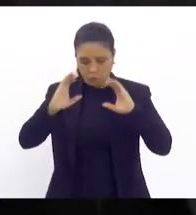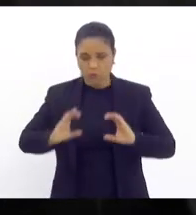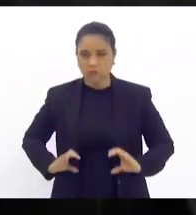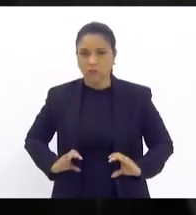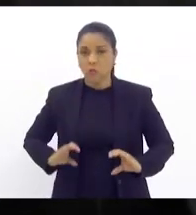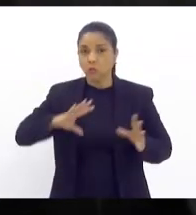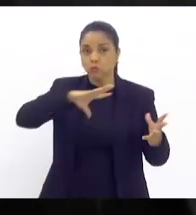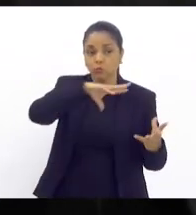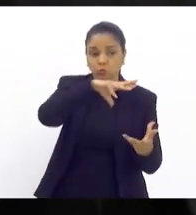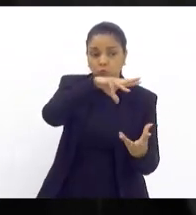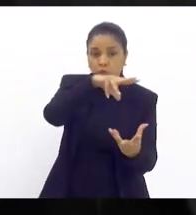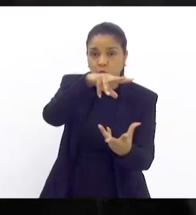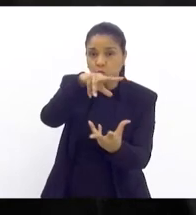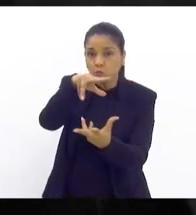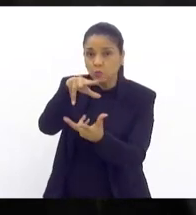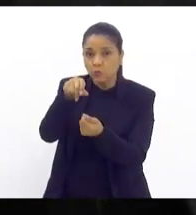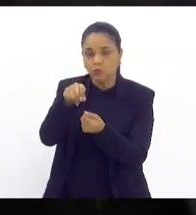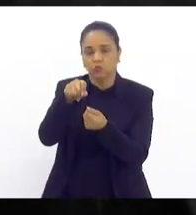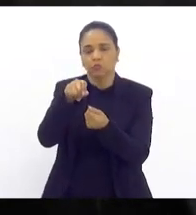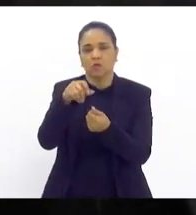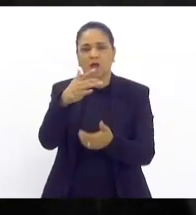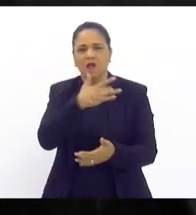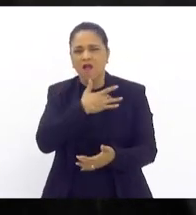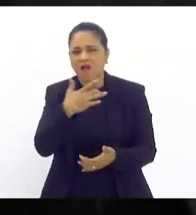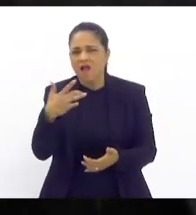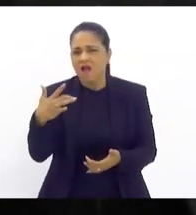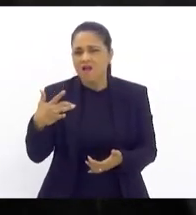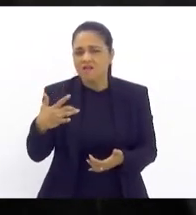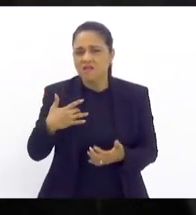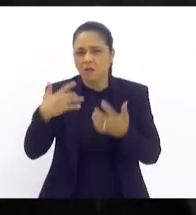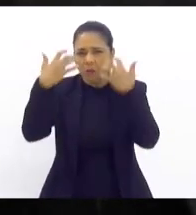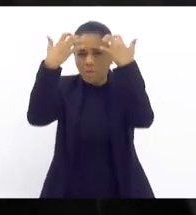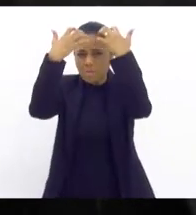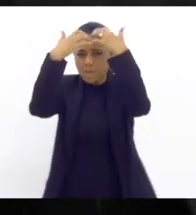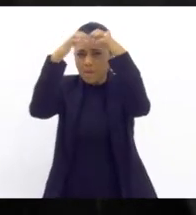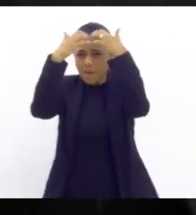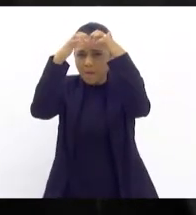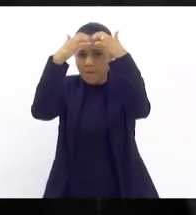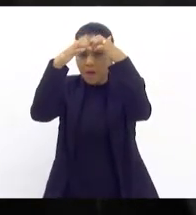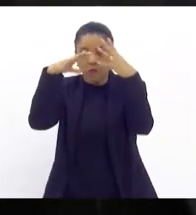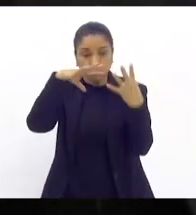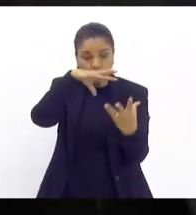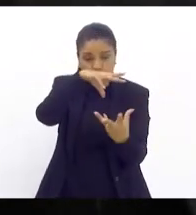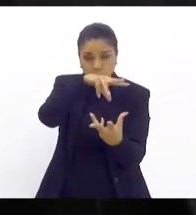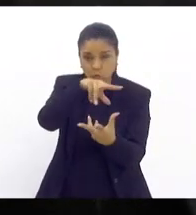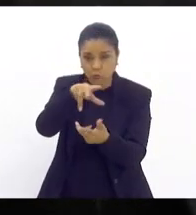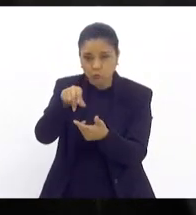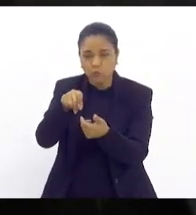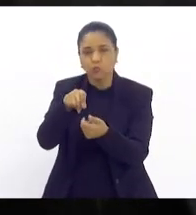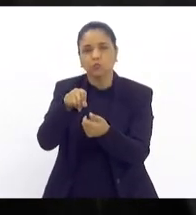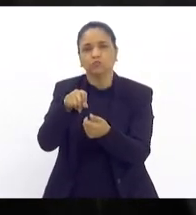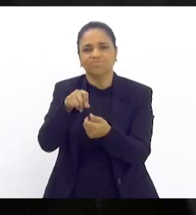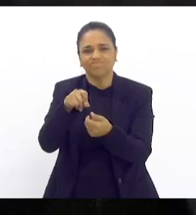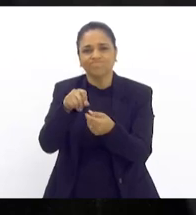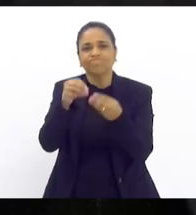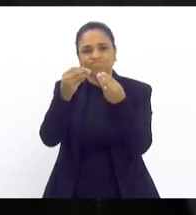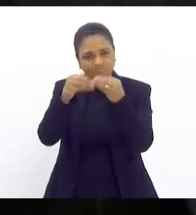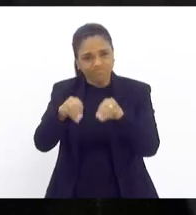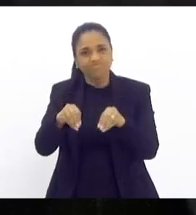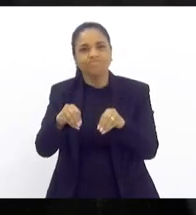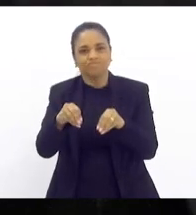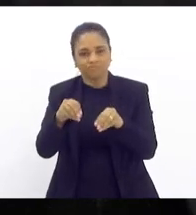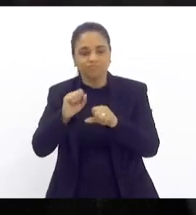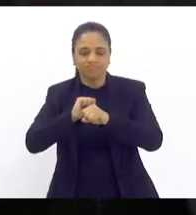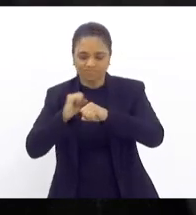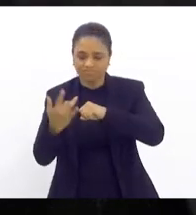a saúde mental da população mundial deputada Élica ficou muito comprometida com a questão da